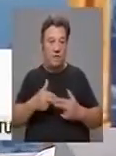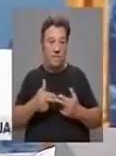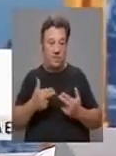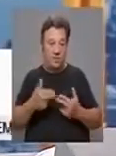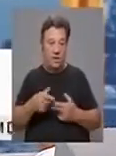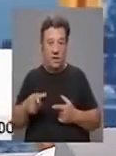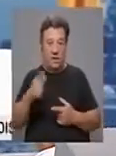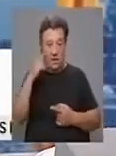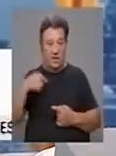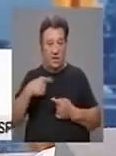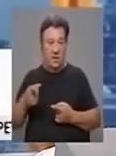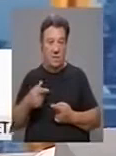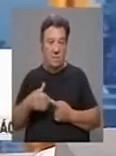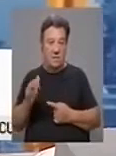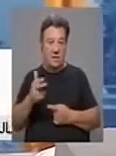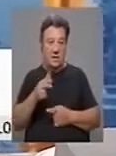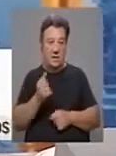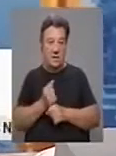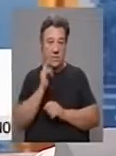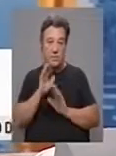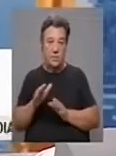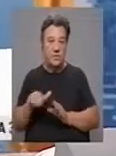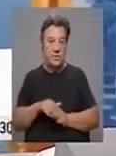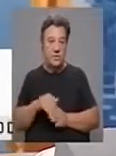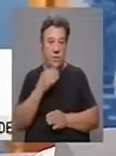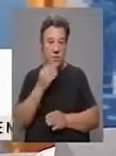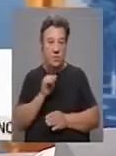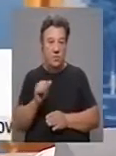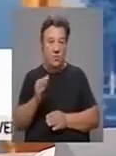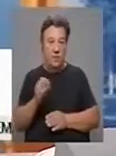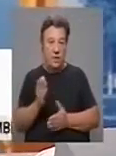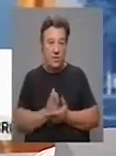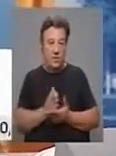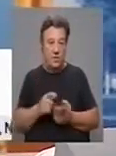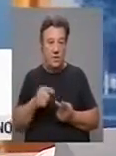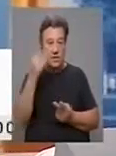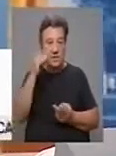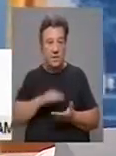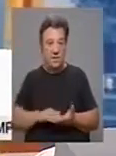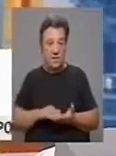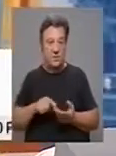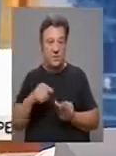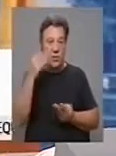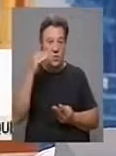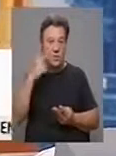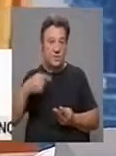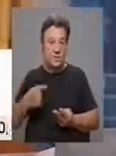Nesta iniciativa, com mais de 100 trabalhos expostos, participaram alunos do pré-escolar, ensino básico e educação